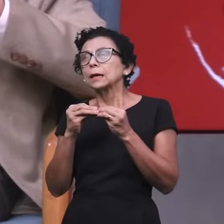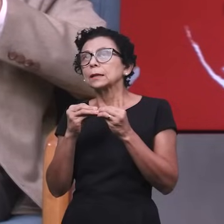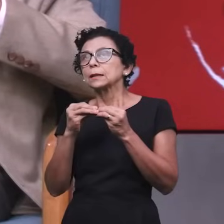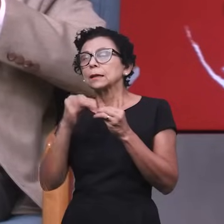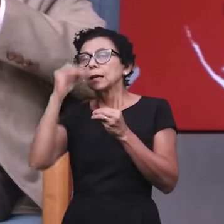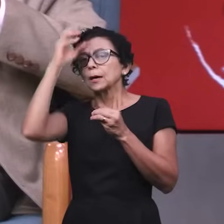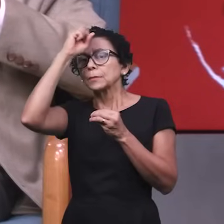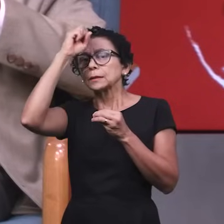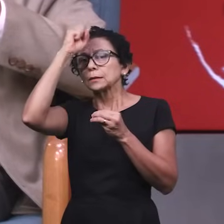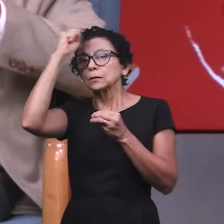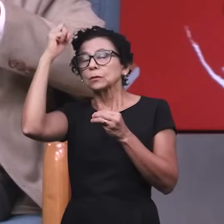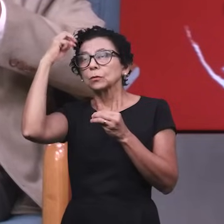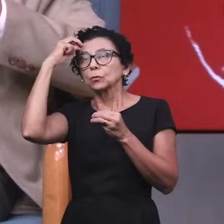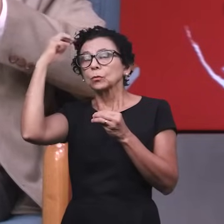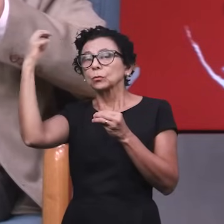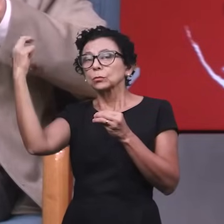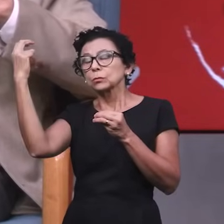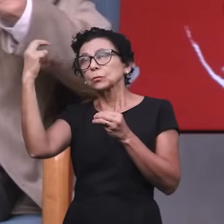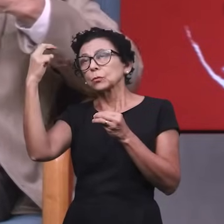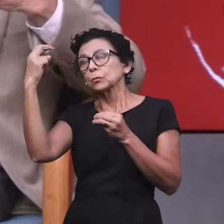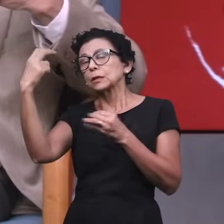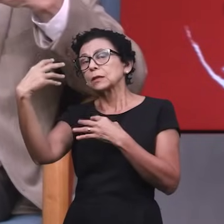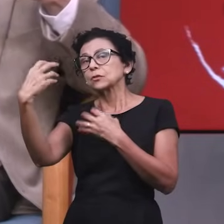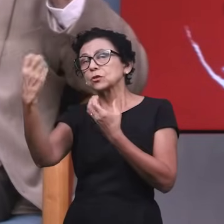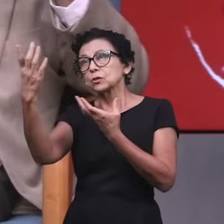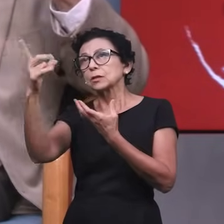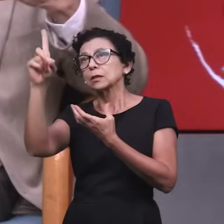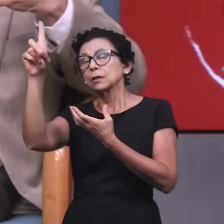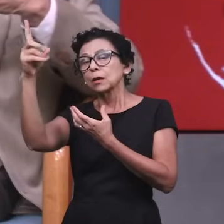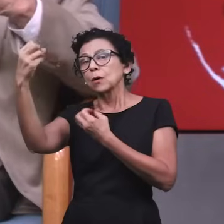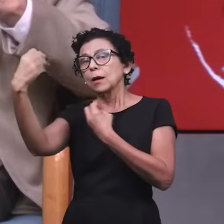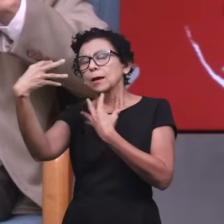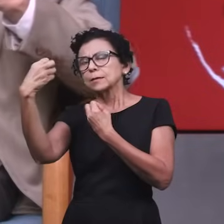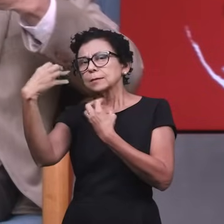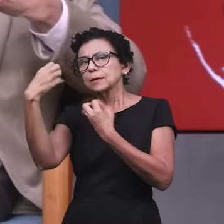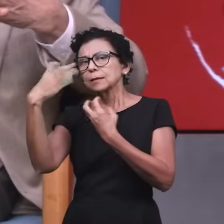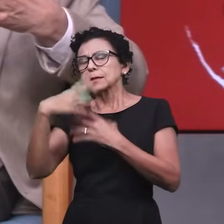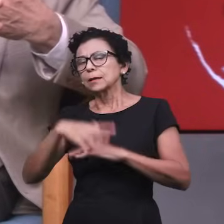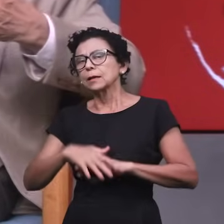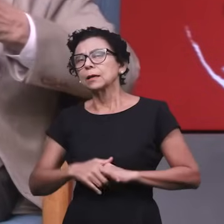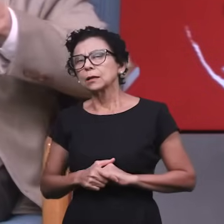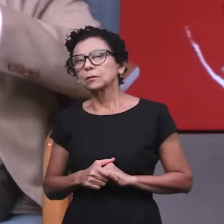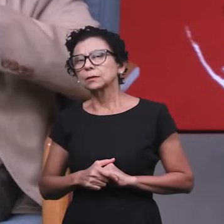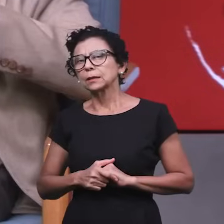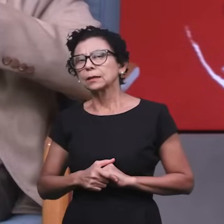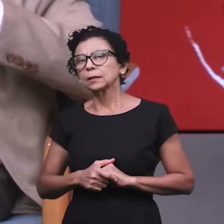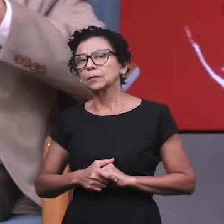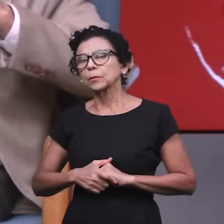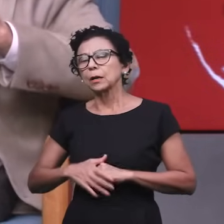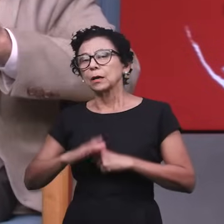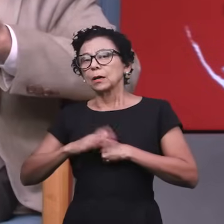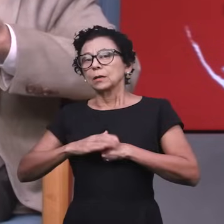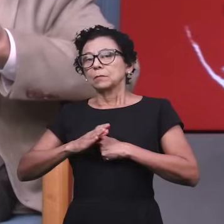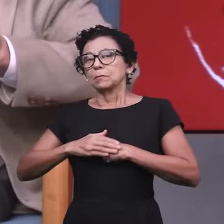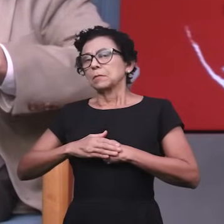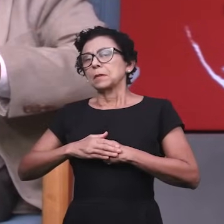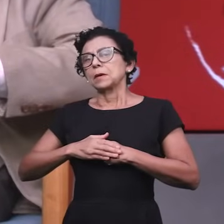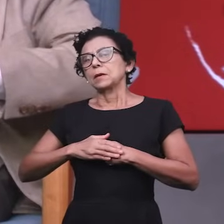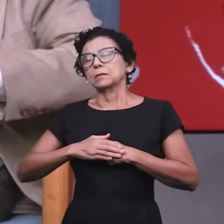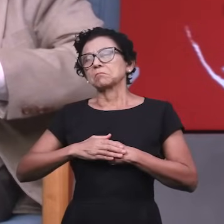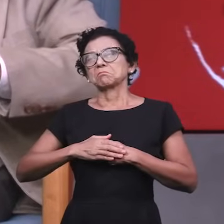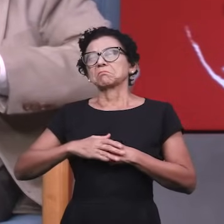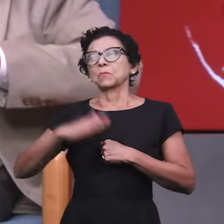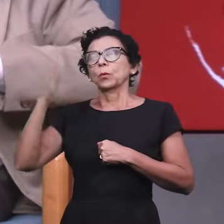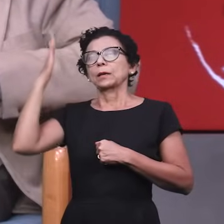que ele entendeu, daquilo que ele, da sua percepção, da sua razão,